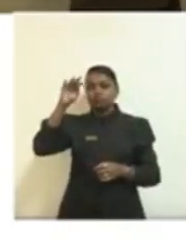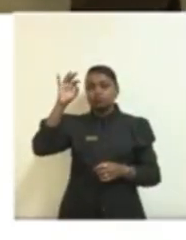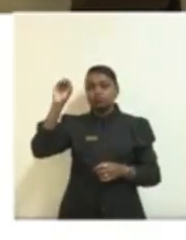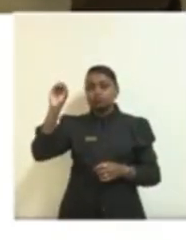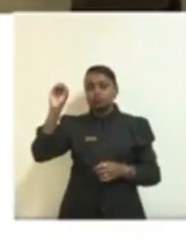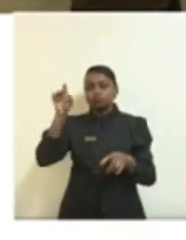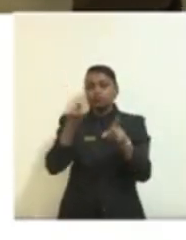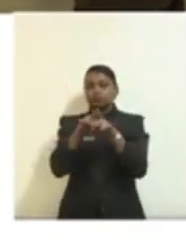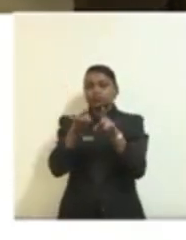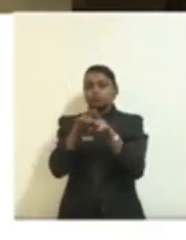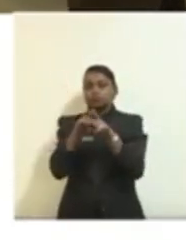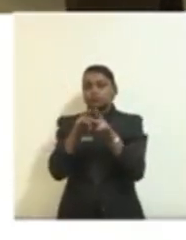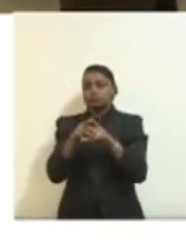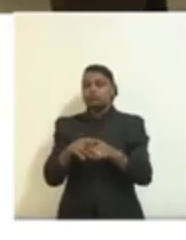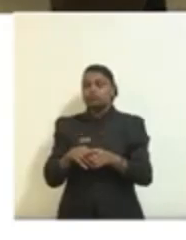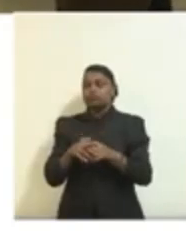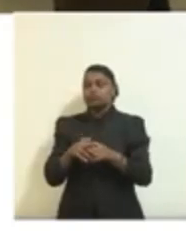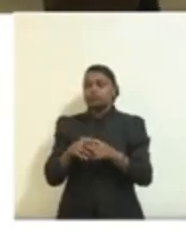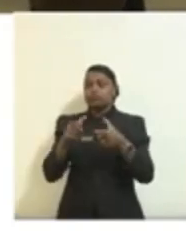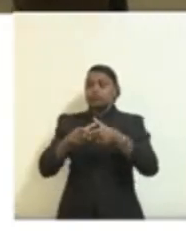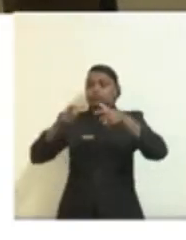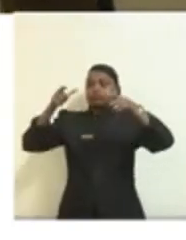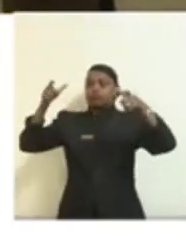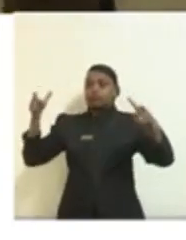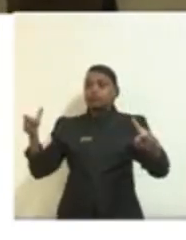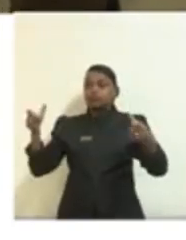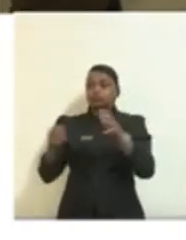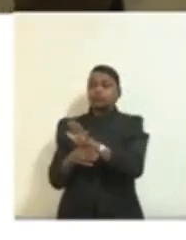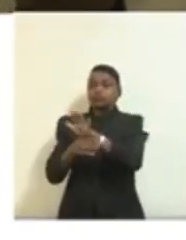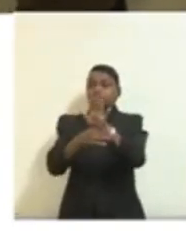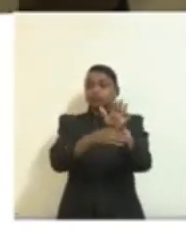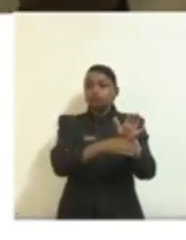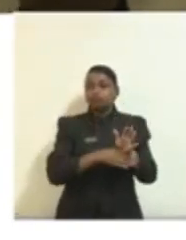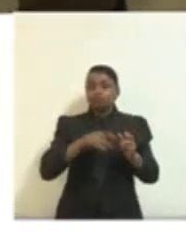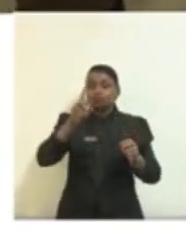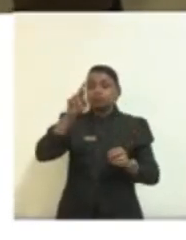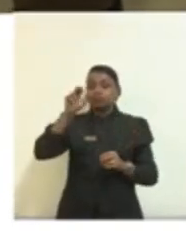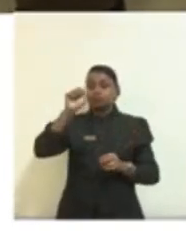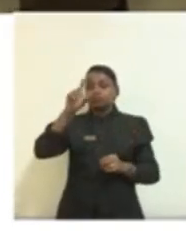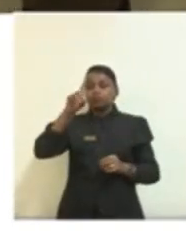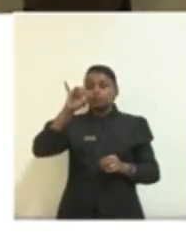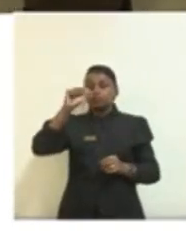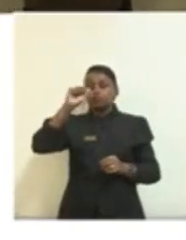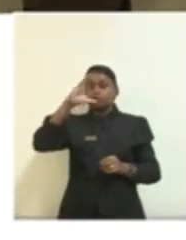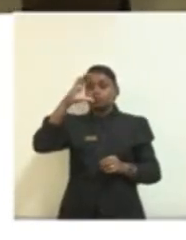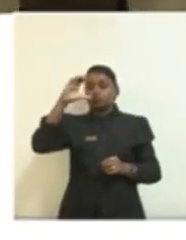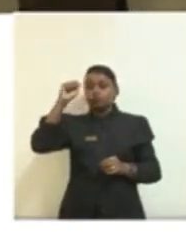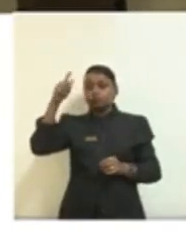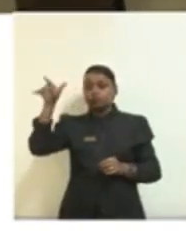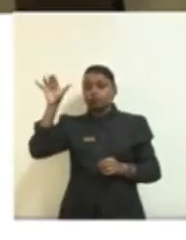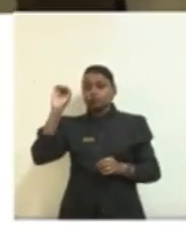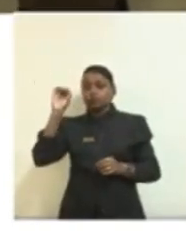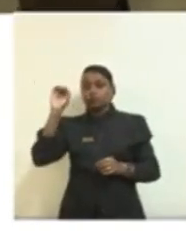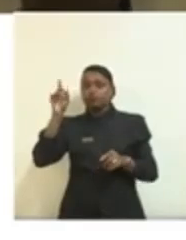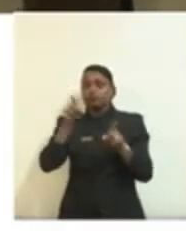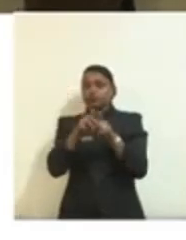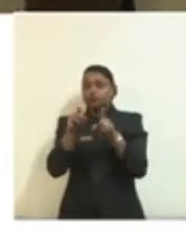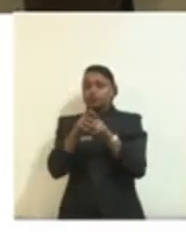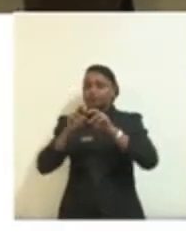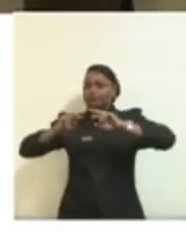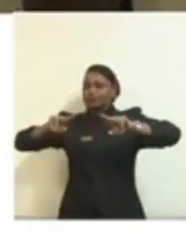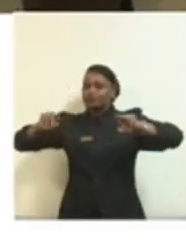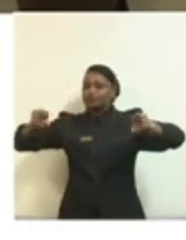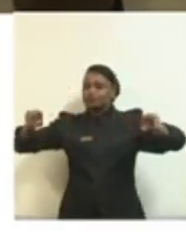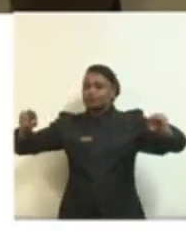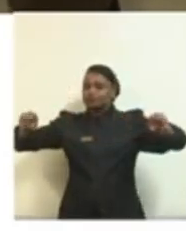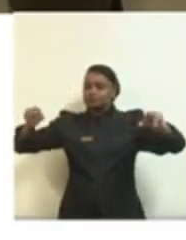a fração da radiação fotossintética, enfim, vários